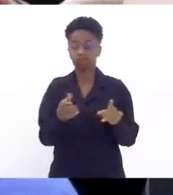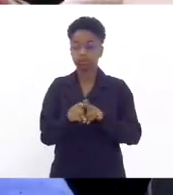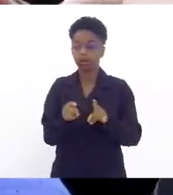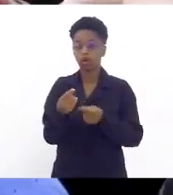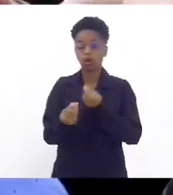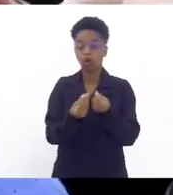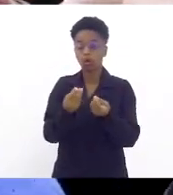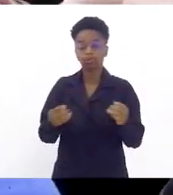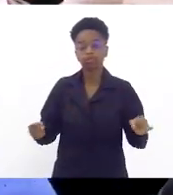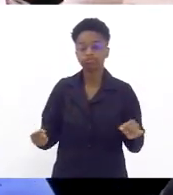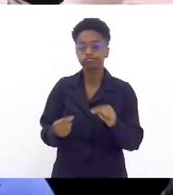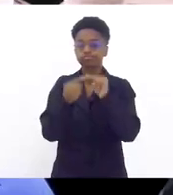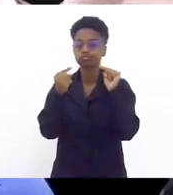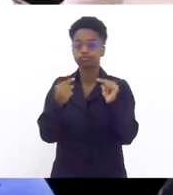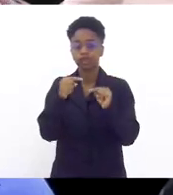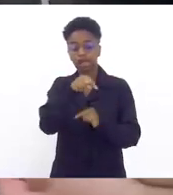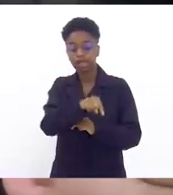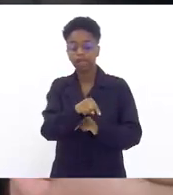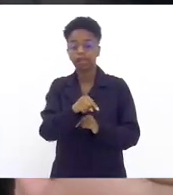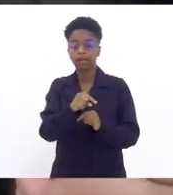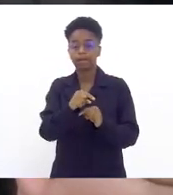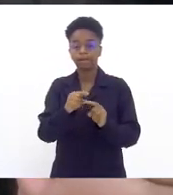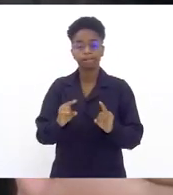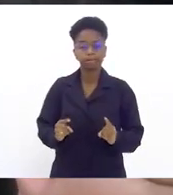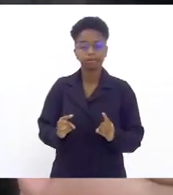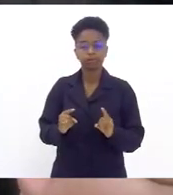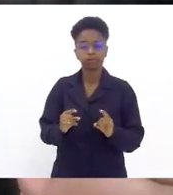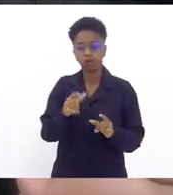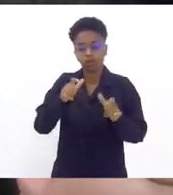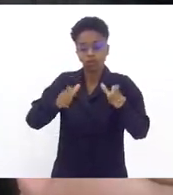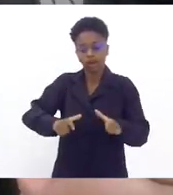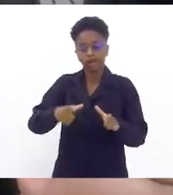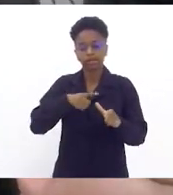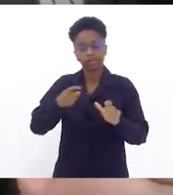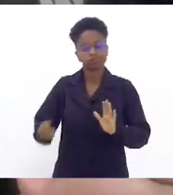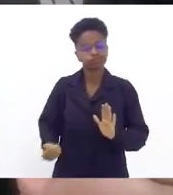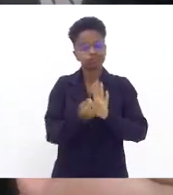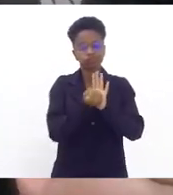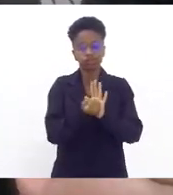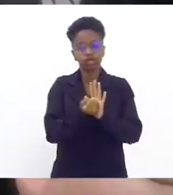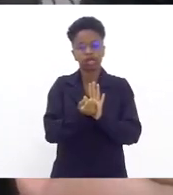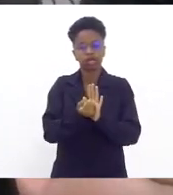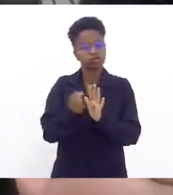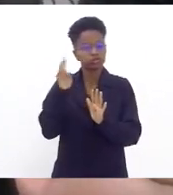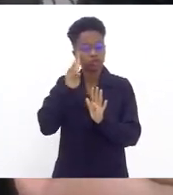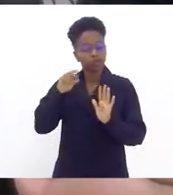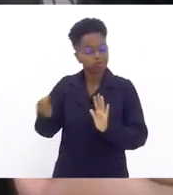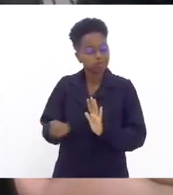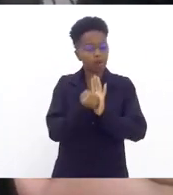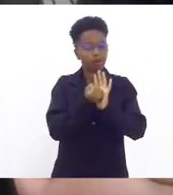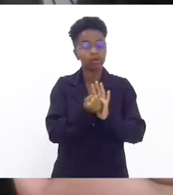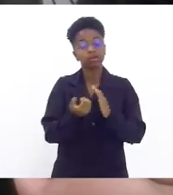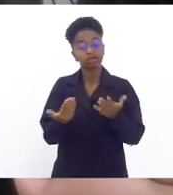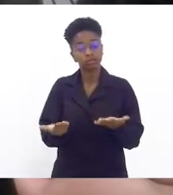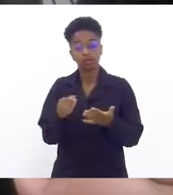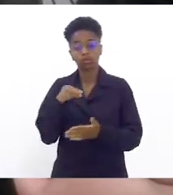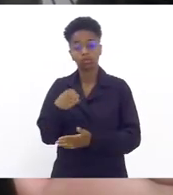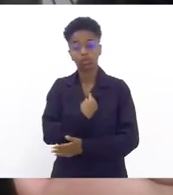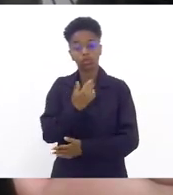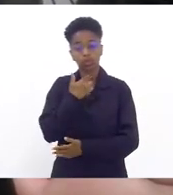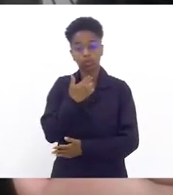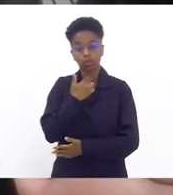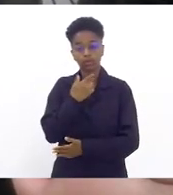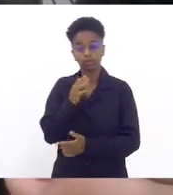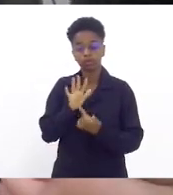com o fato daquele prédio ser um prédio tombado pelo Patrimônio Histórico a gente não tem que colocar isso como